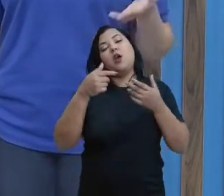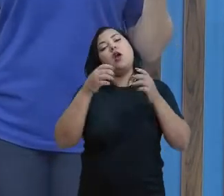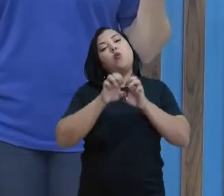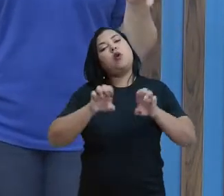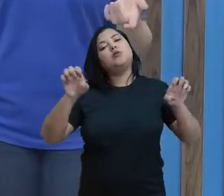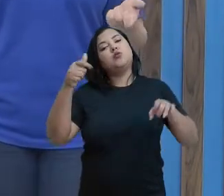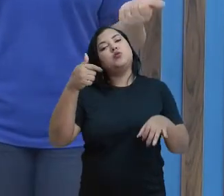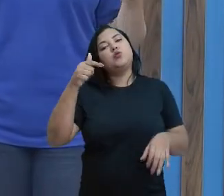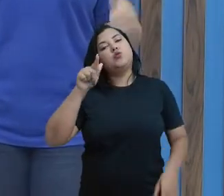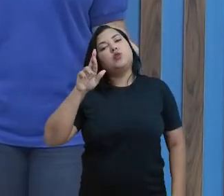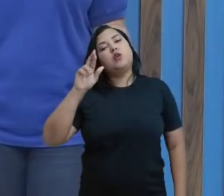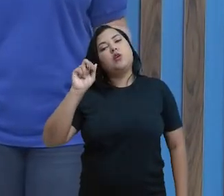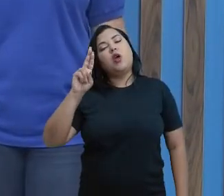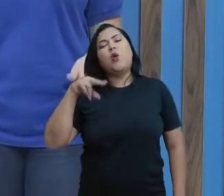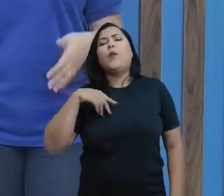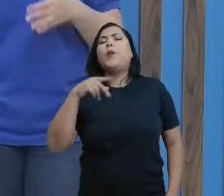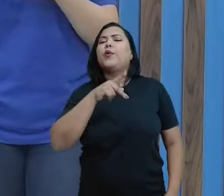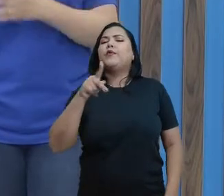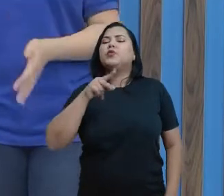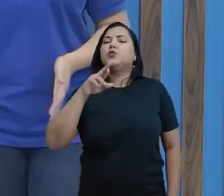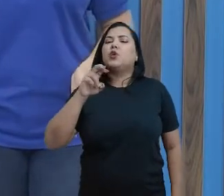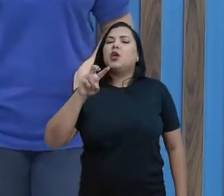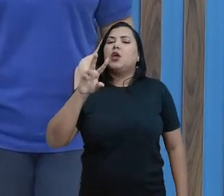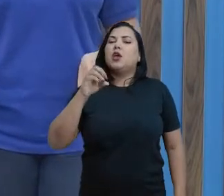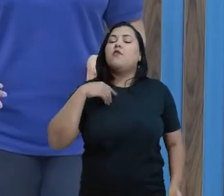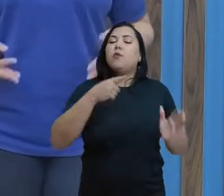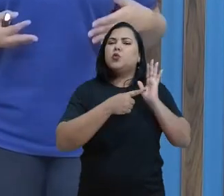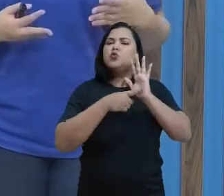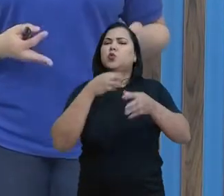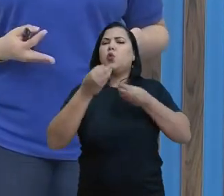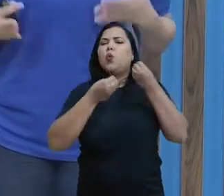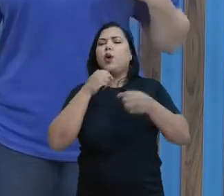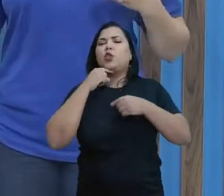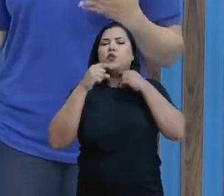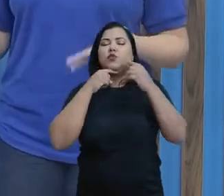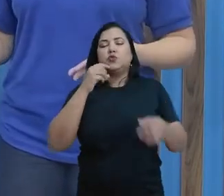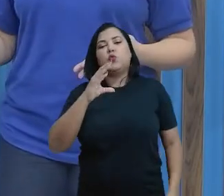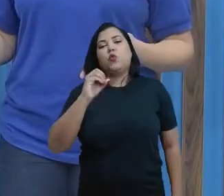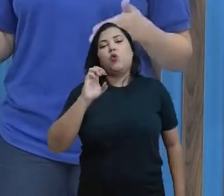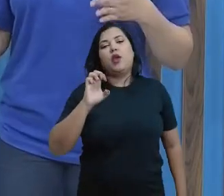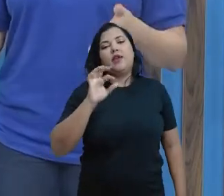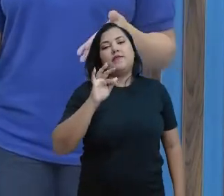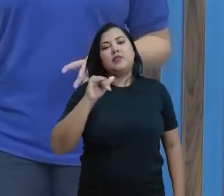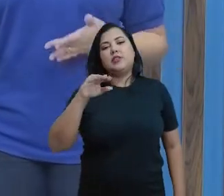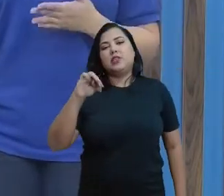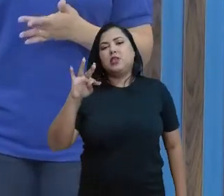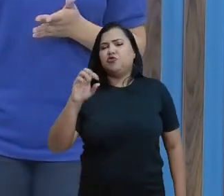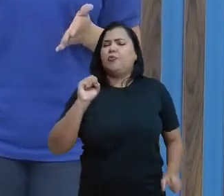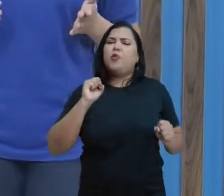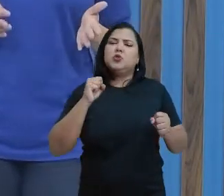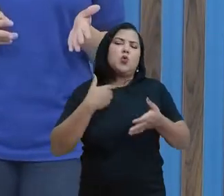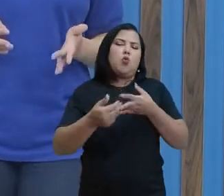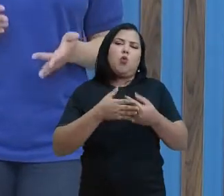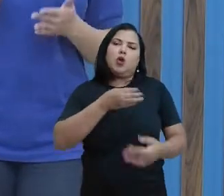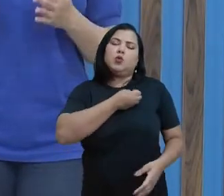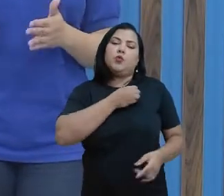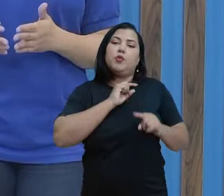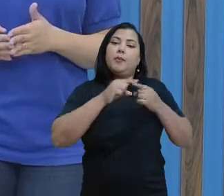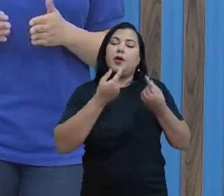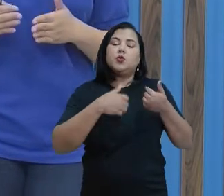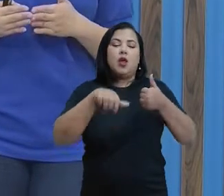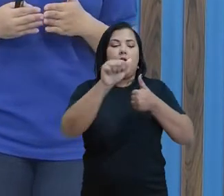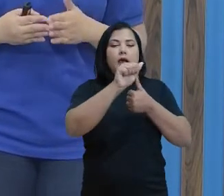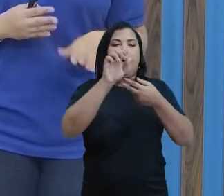aqui colocou uma dúvida bem interessante sobre os coeficientes. Então, sim, pode ser qualquer número, mas a gente coloca o A, B e C para que